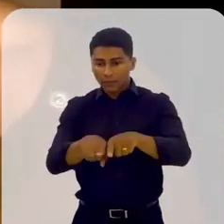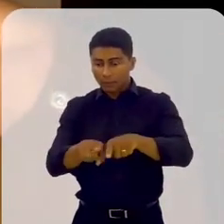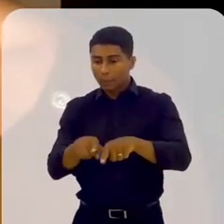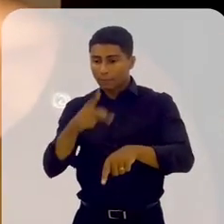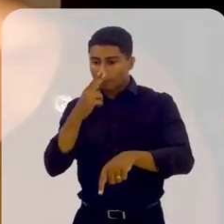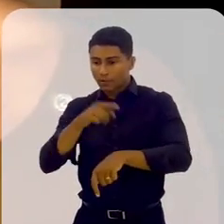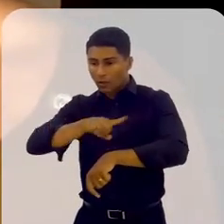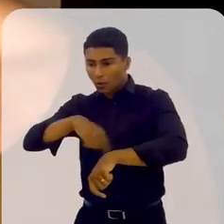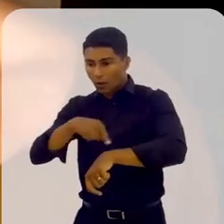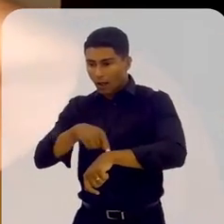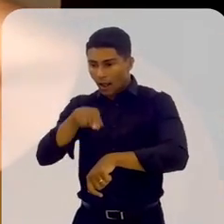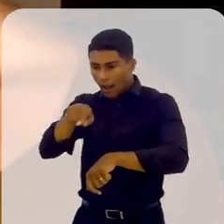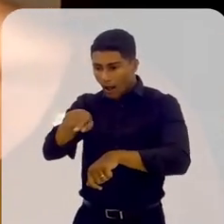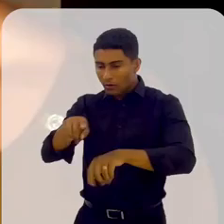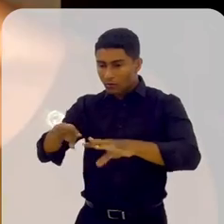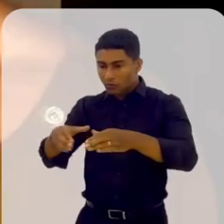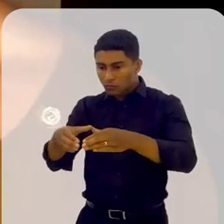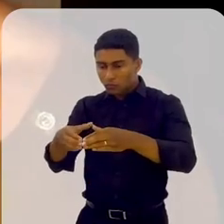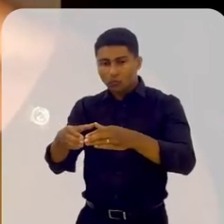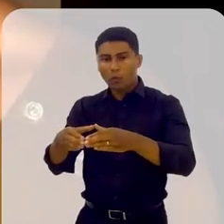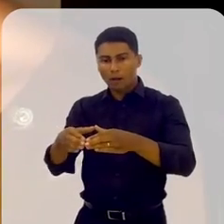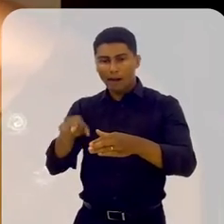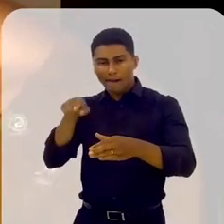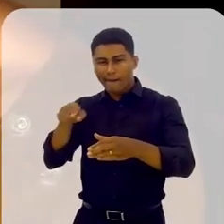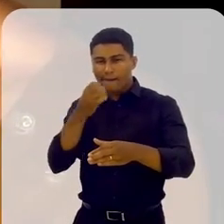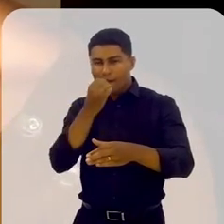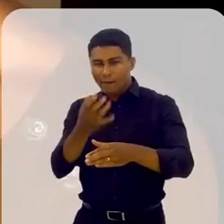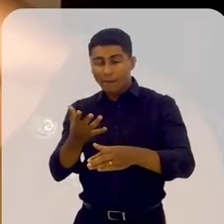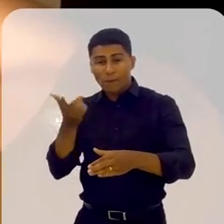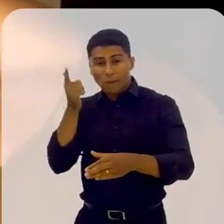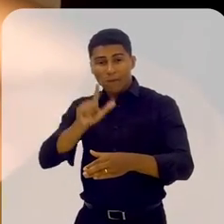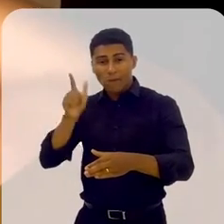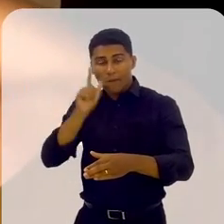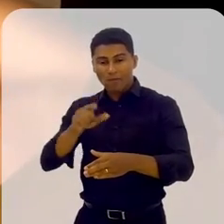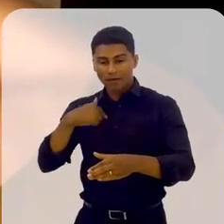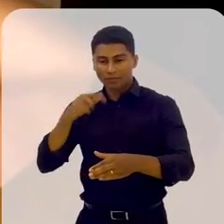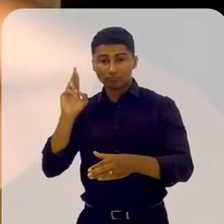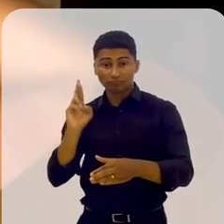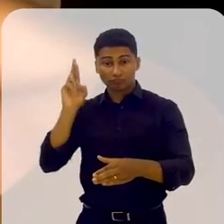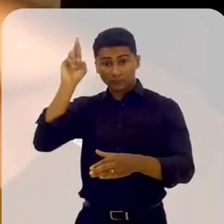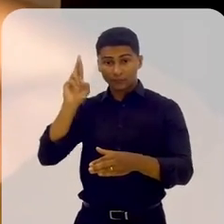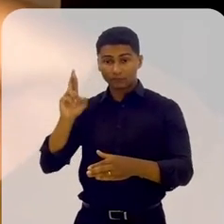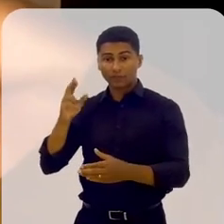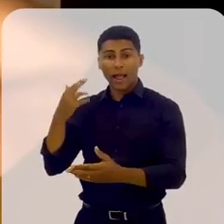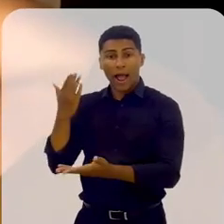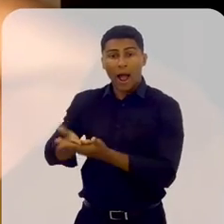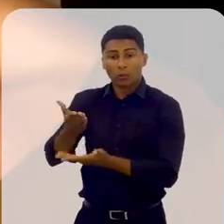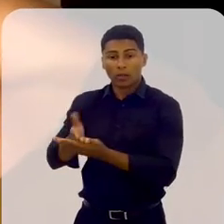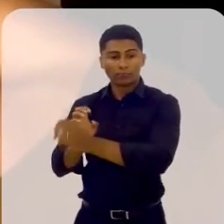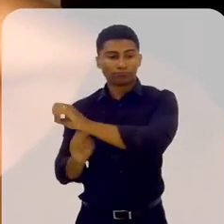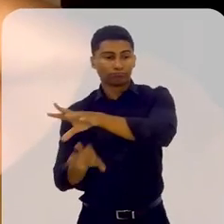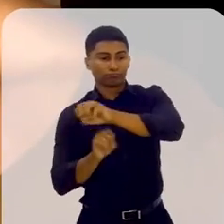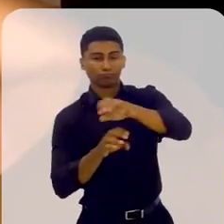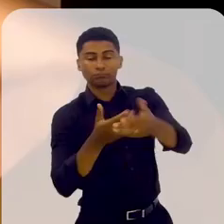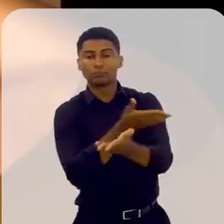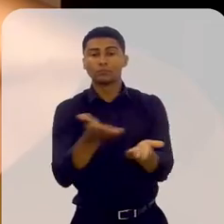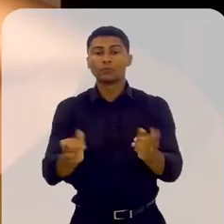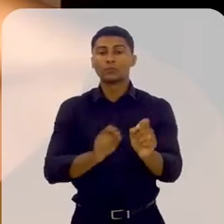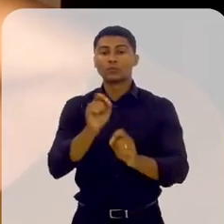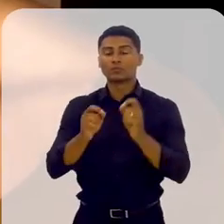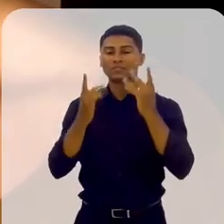destinada a mim, tinha direção minha. Com 15 anos, eu comecei a dirigir e dar aula de teatro.